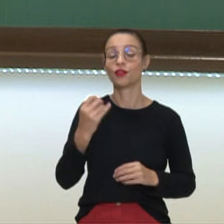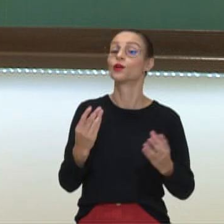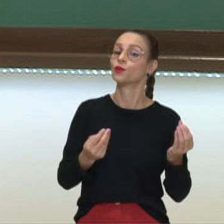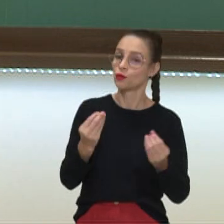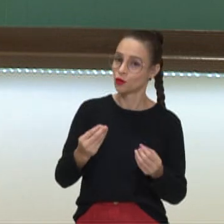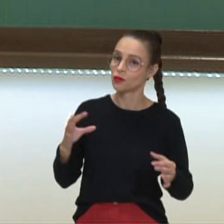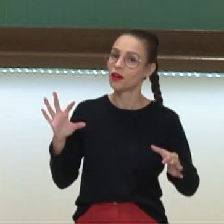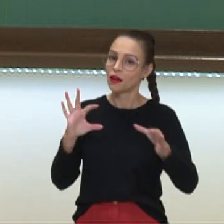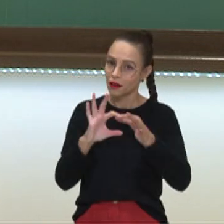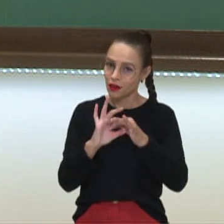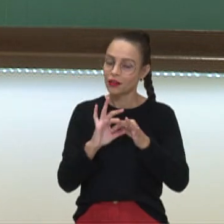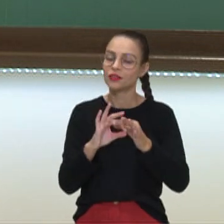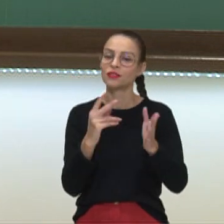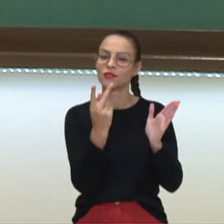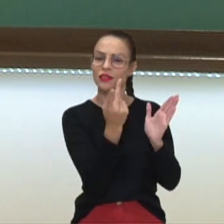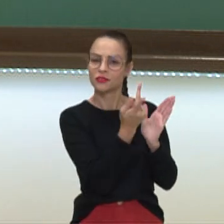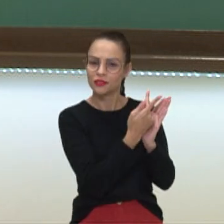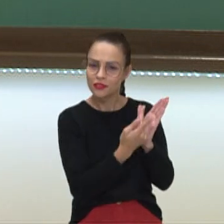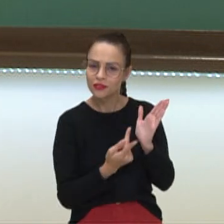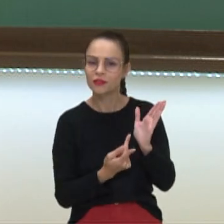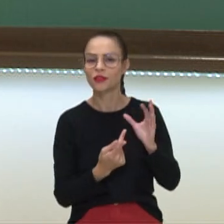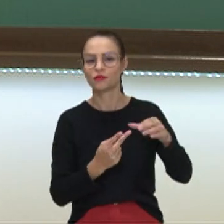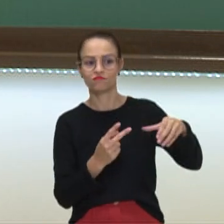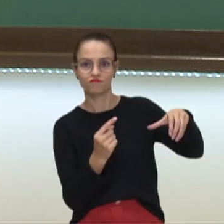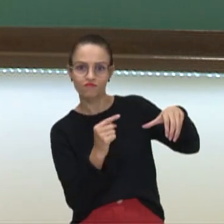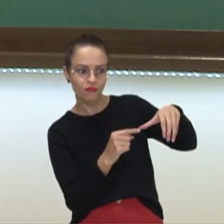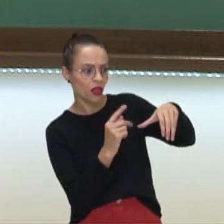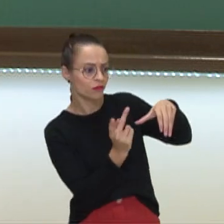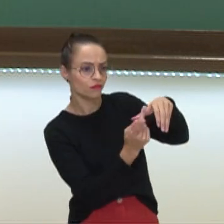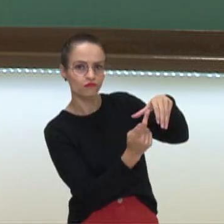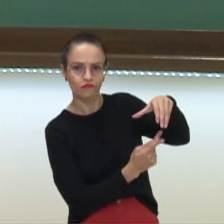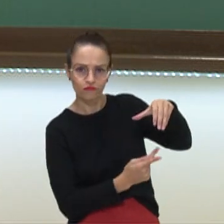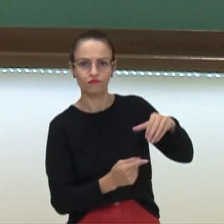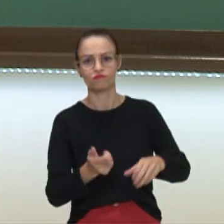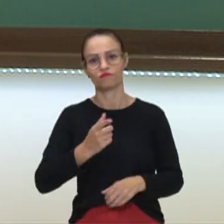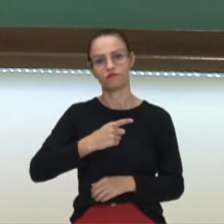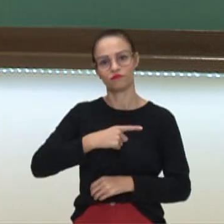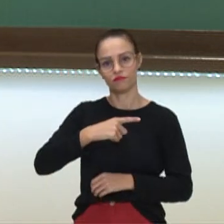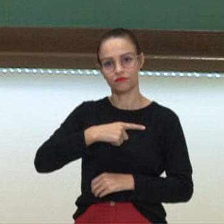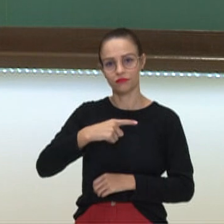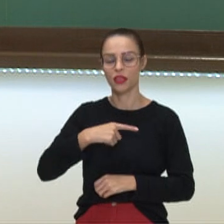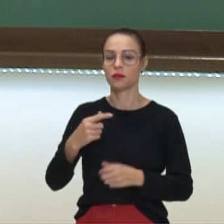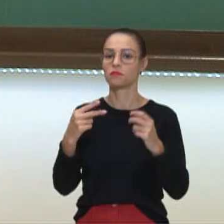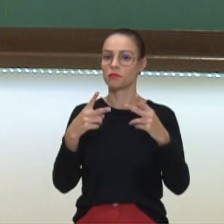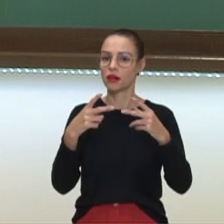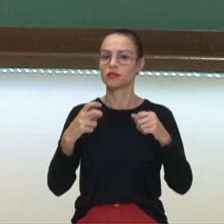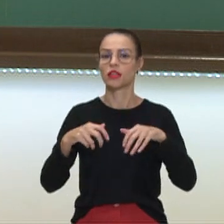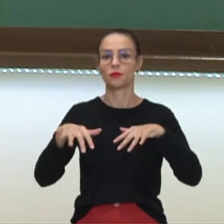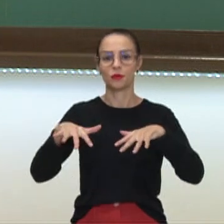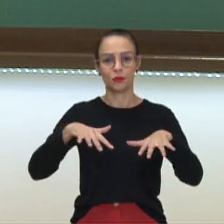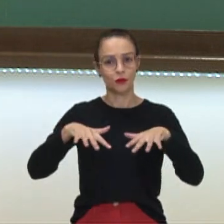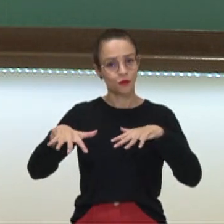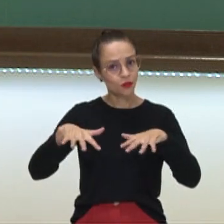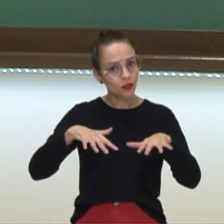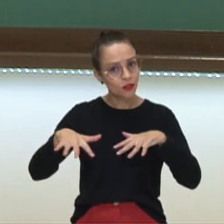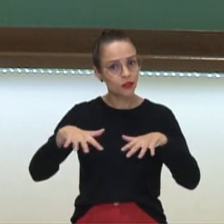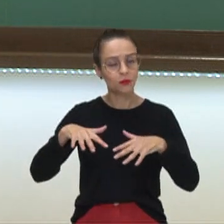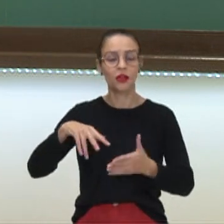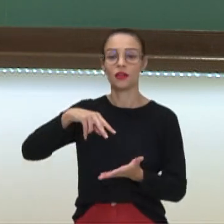feita também através dessas pinturas rupestres. Então, na pintura rupestre a gente consegue perceber movimentos, né? O